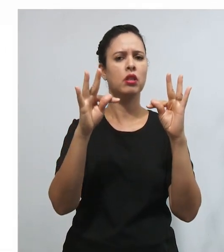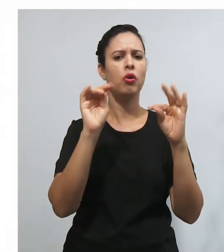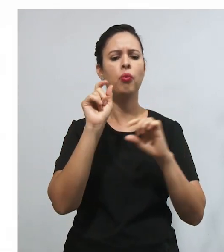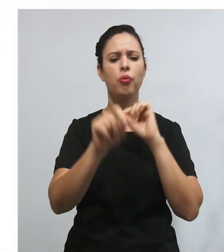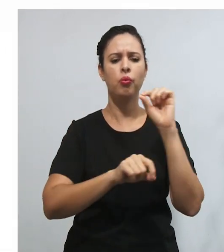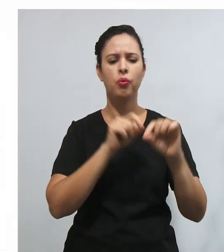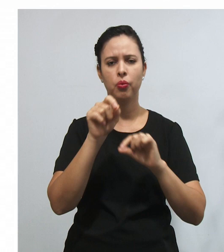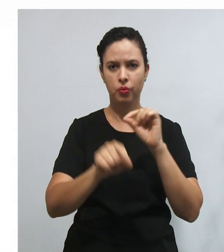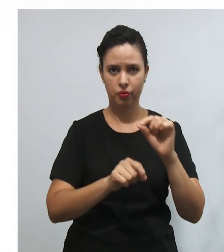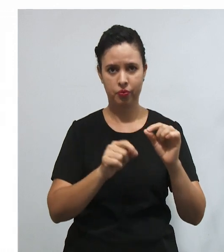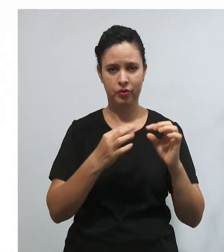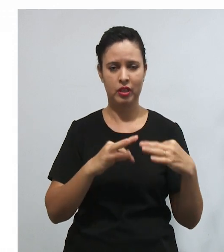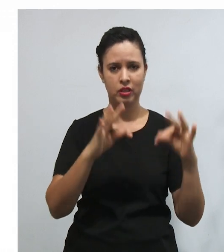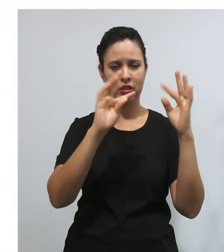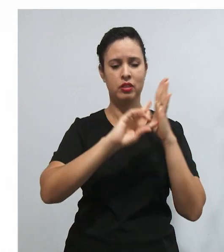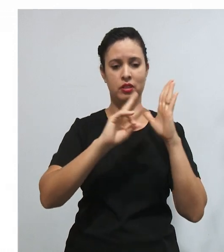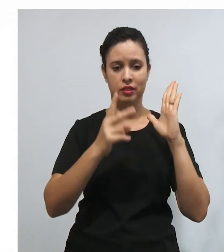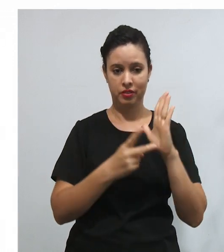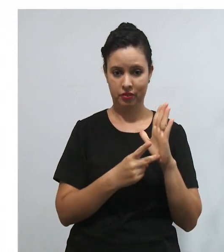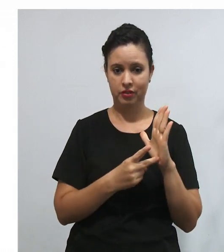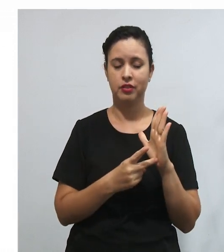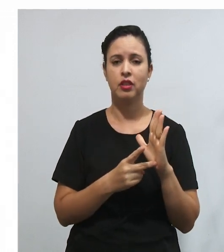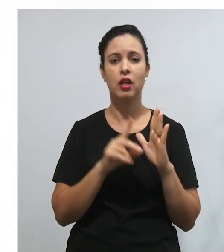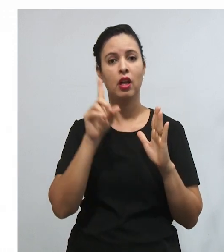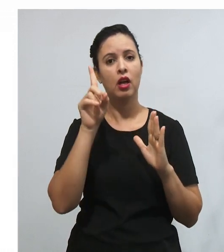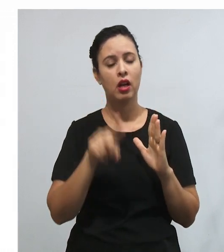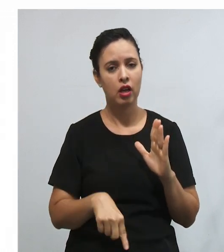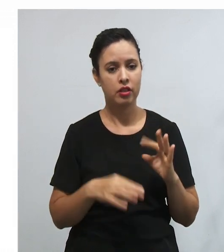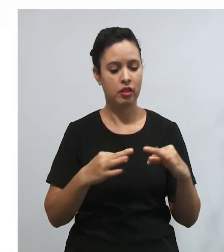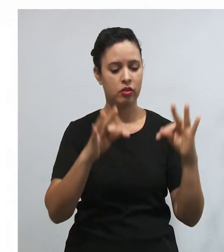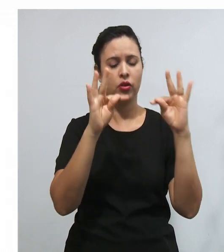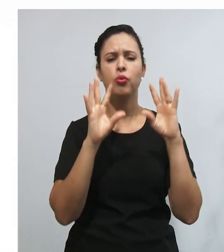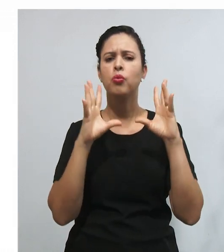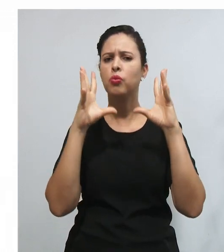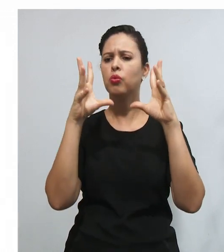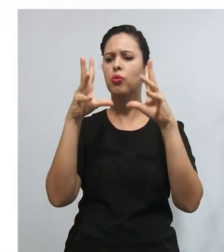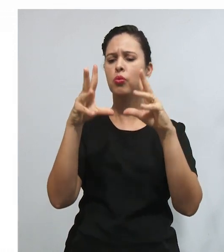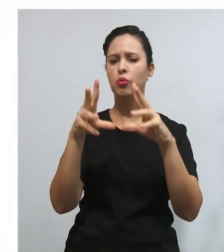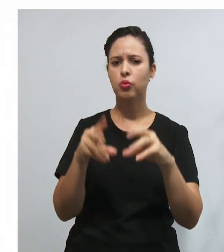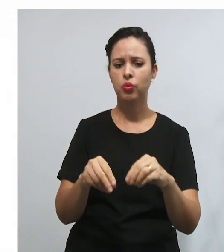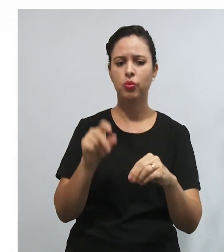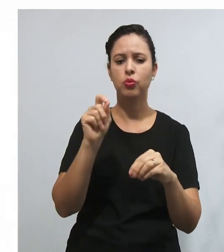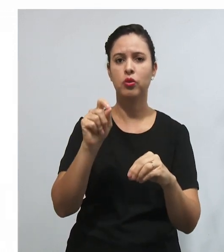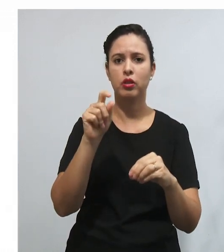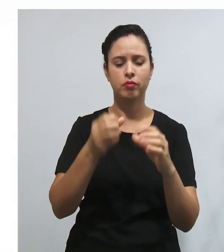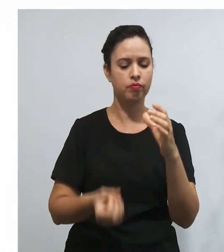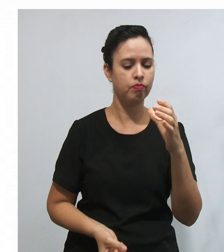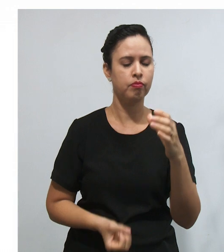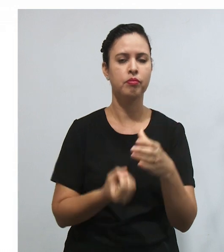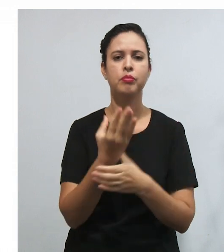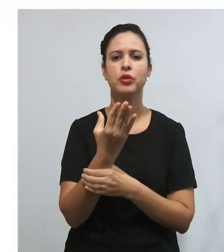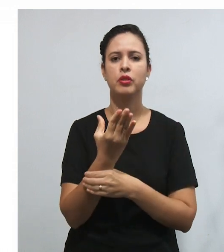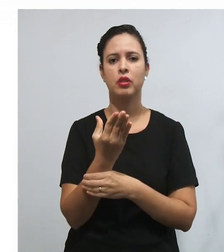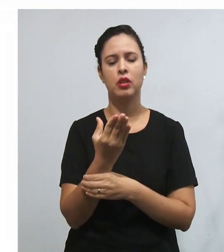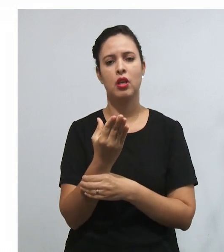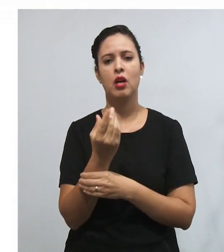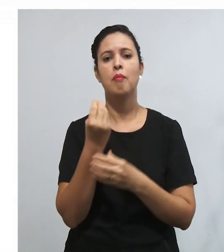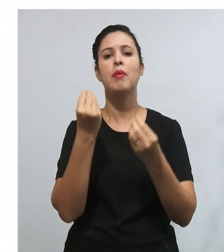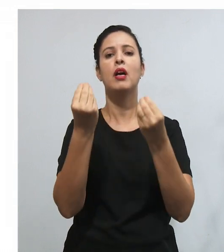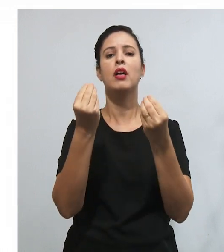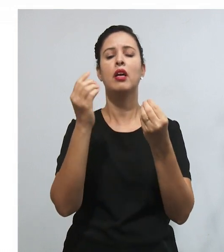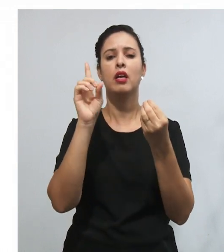está dentro da tecnologia, então tecnologia é tudo aquilo que é produzido para